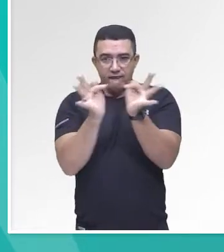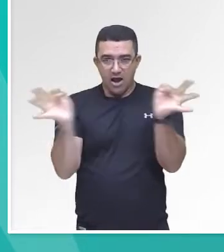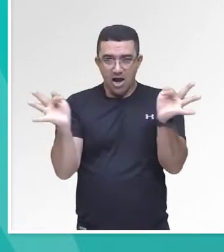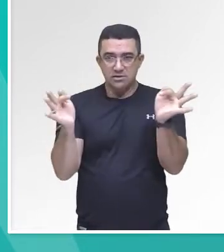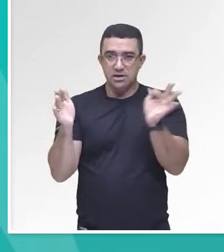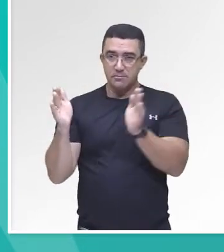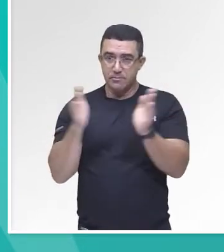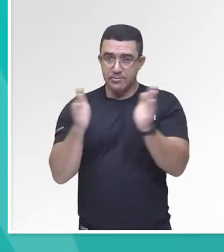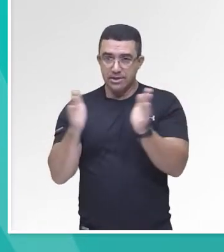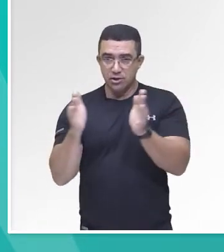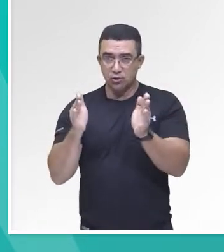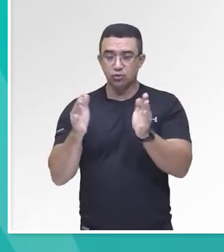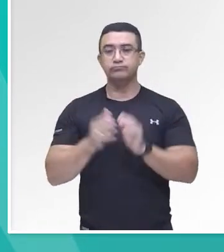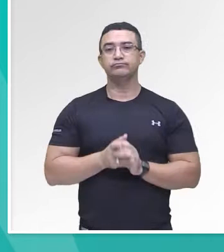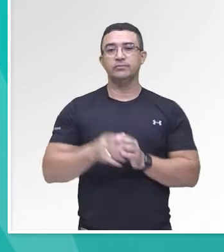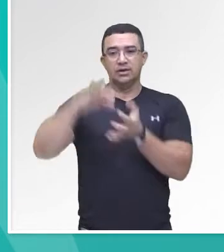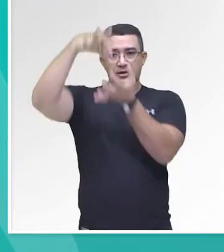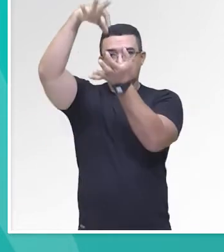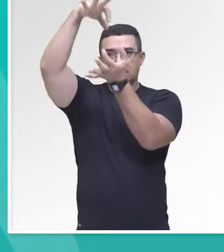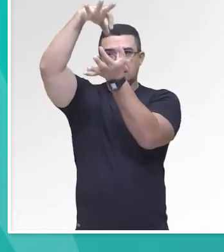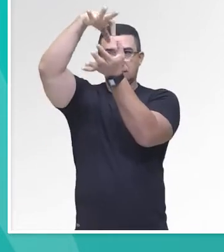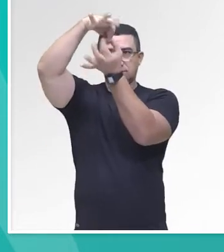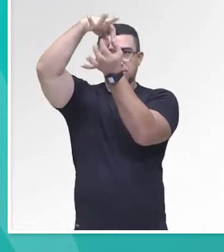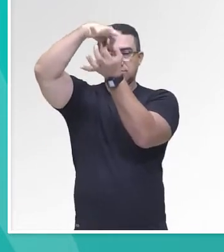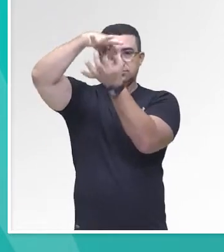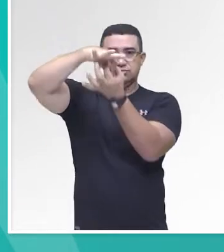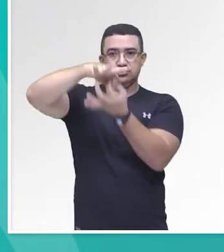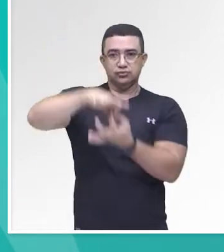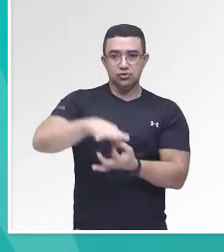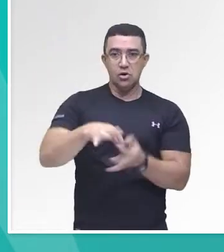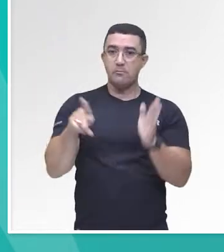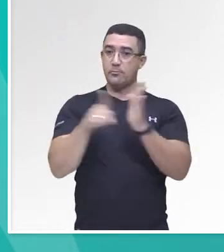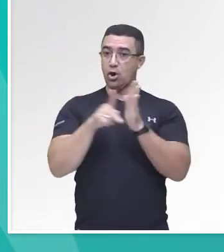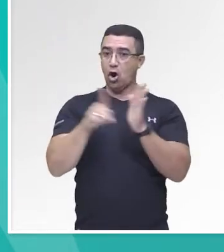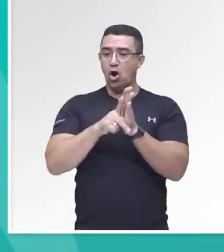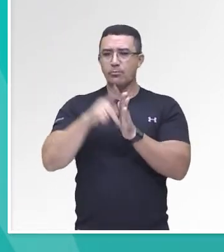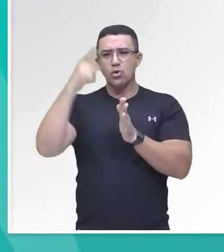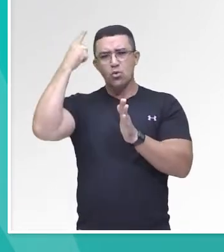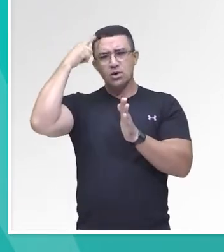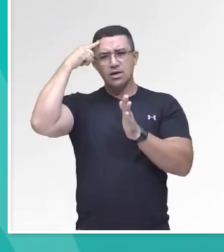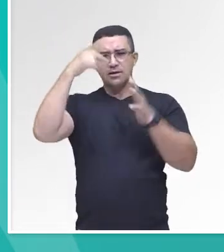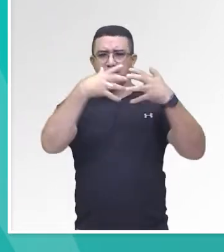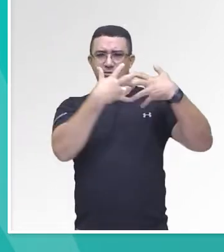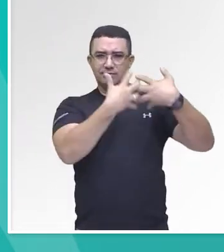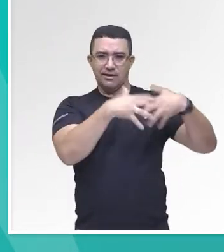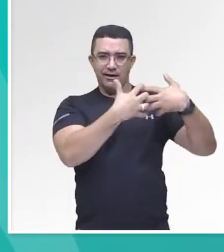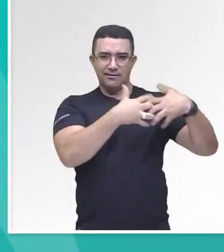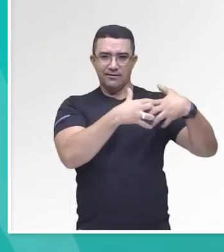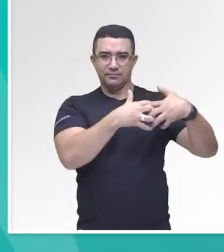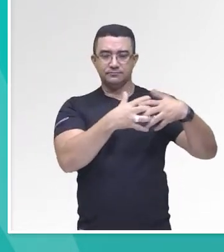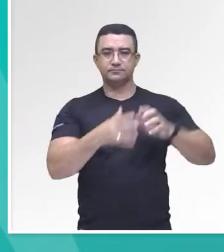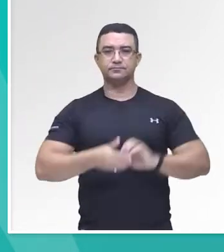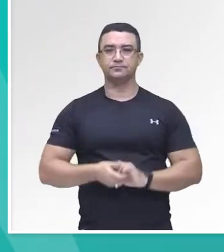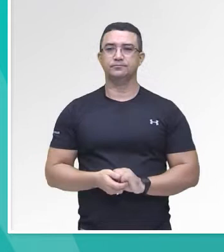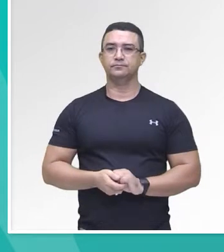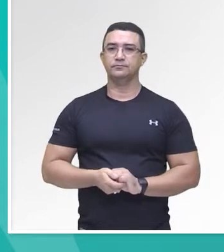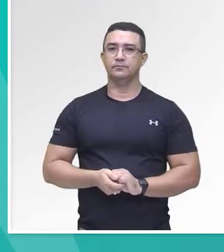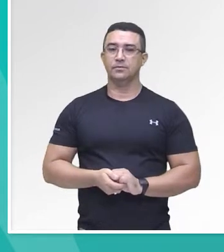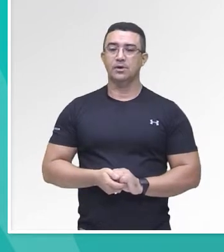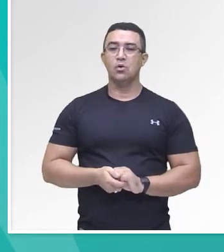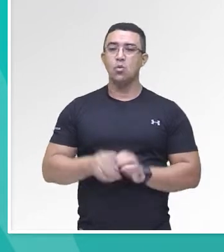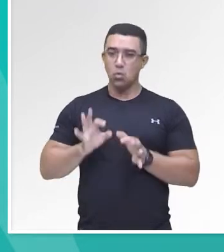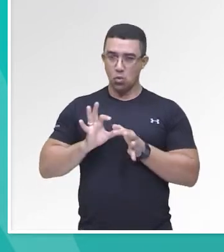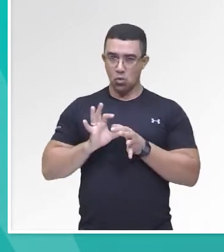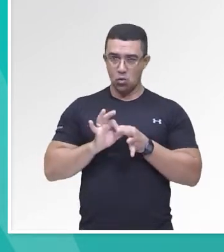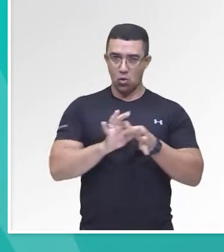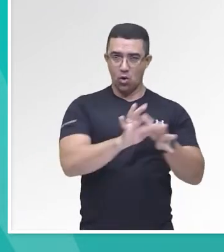períodos, e na coerência eu estarei ligada às ideias que existem ali. Dito de outro modo, a coesão se